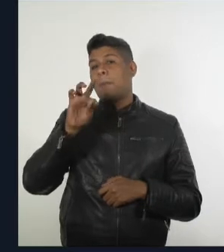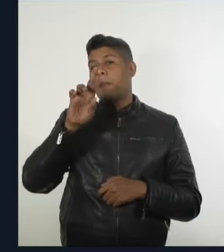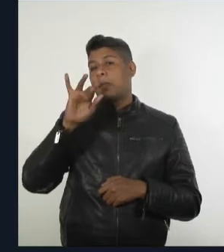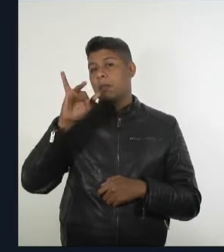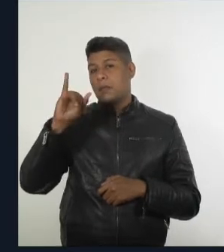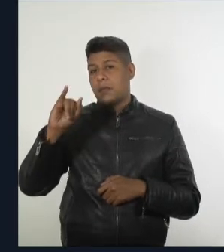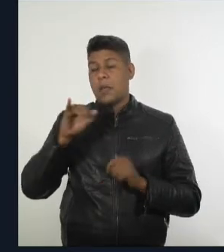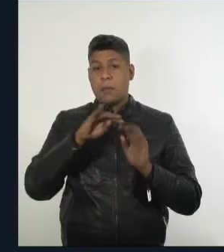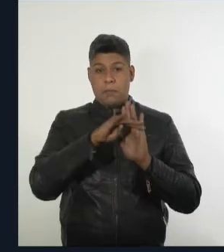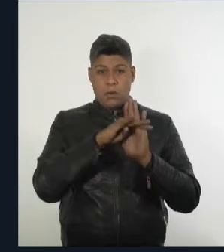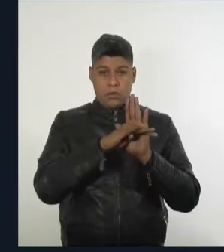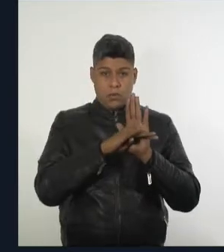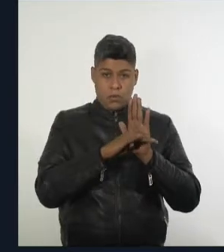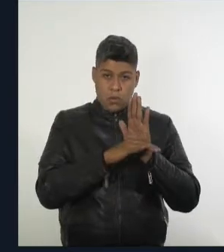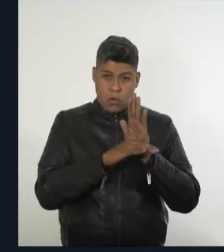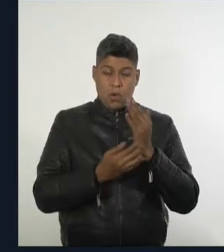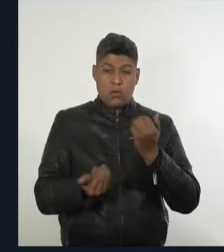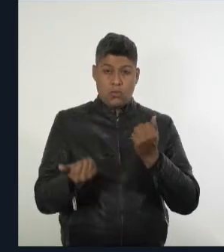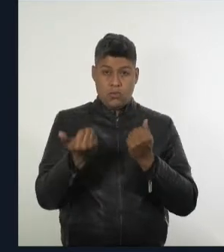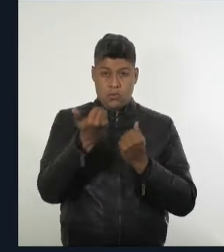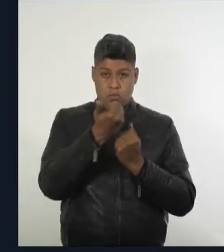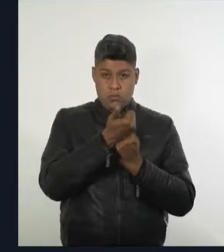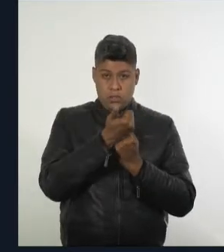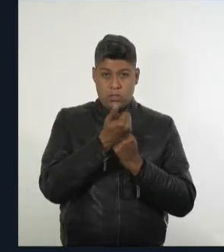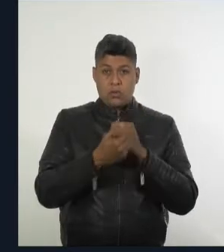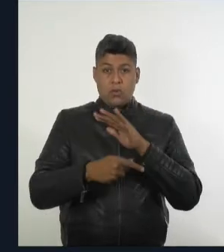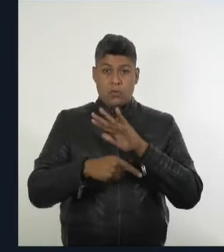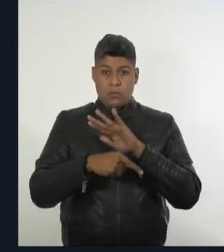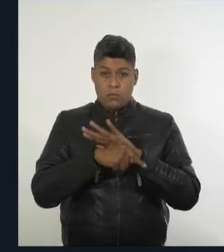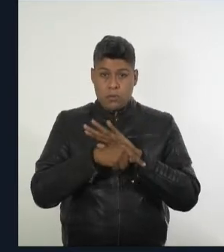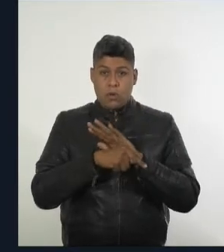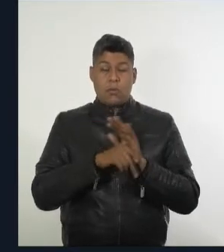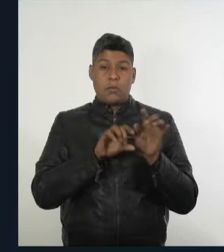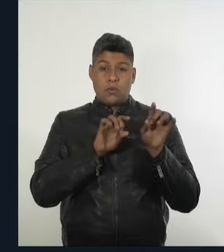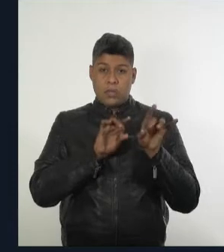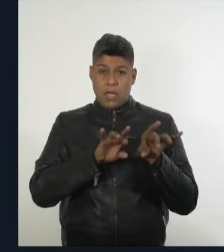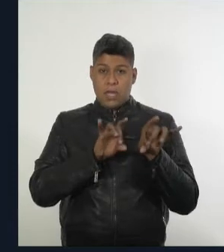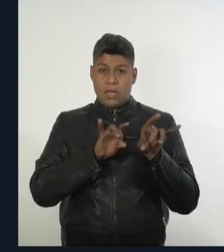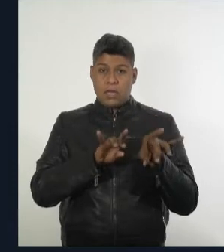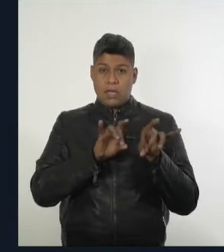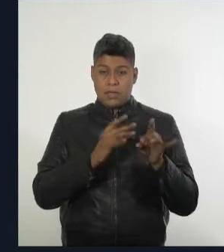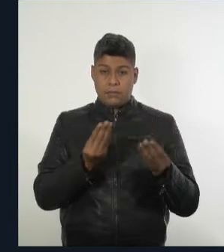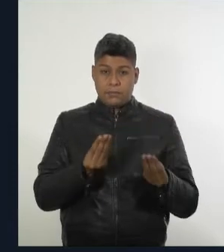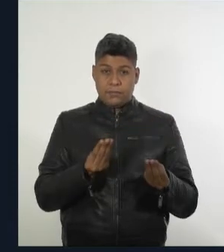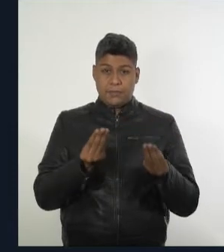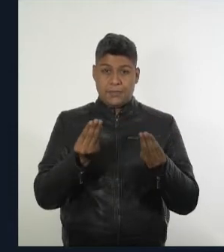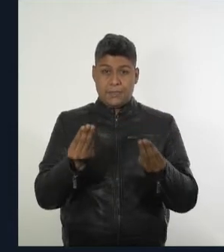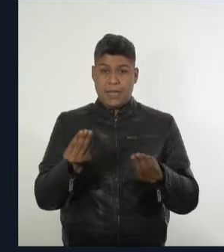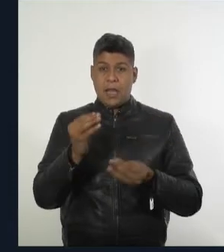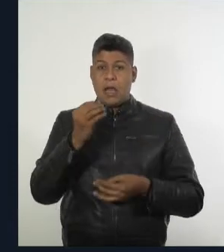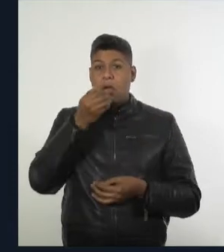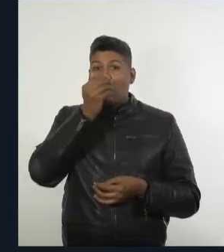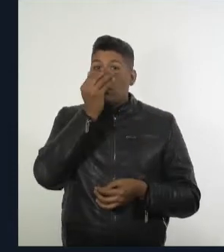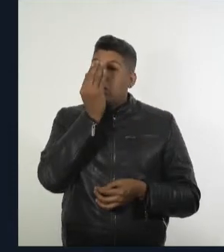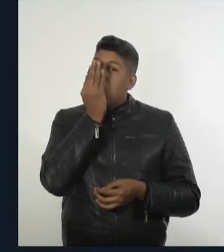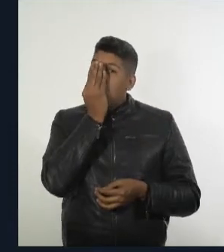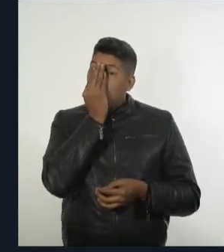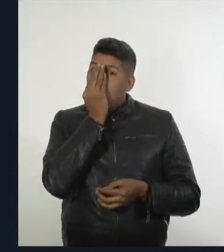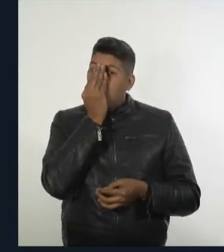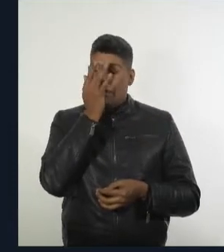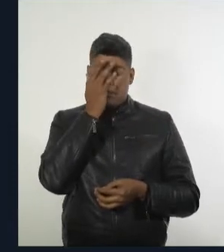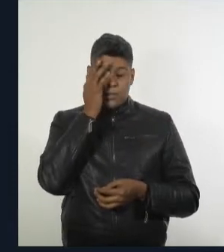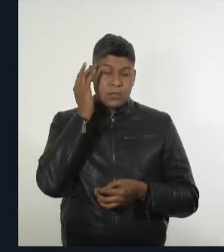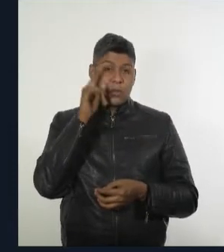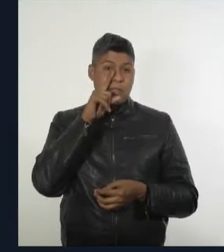os protocolos e exames de acordo com recomendação técnica, o fornecimento de oxímetro para os grupos de